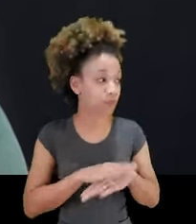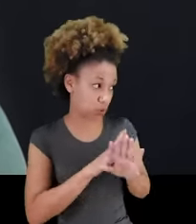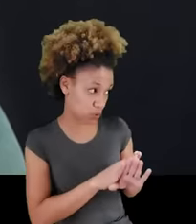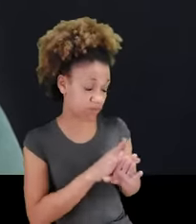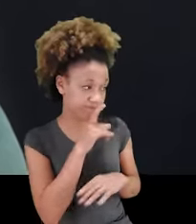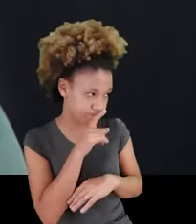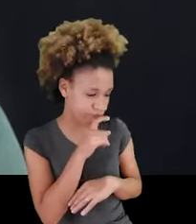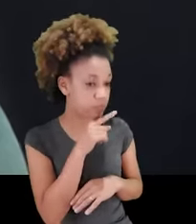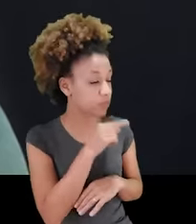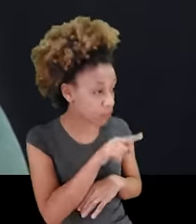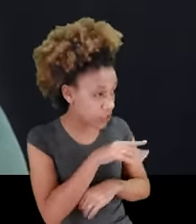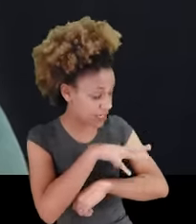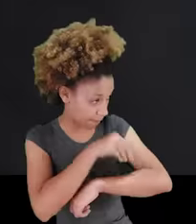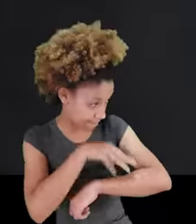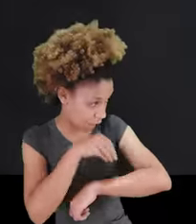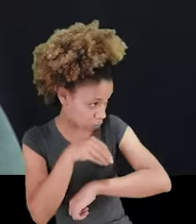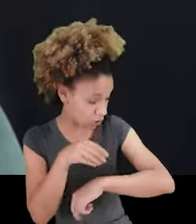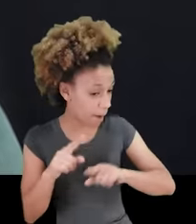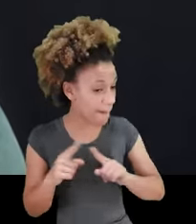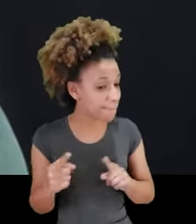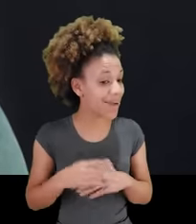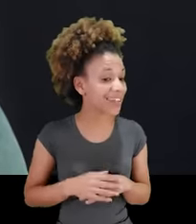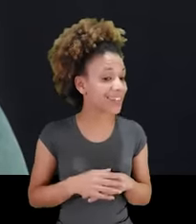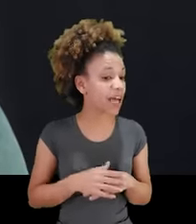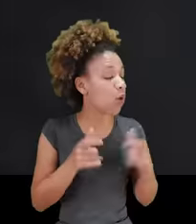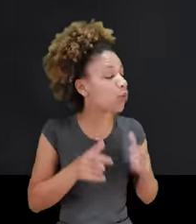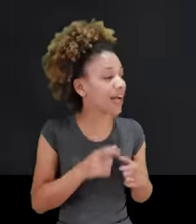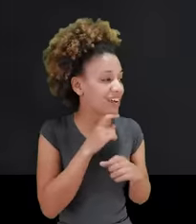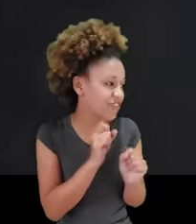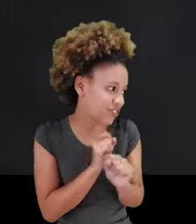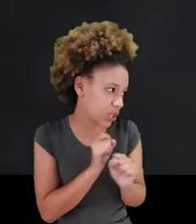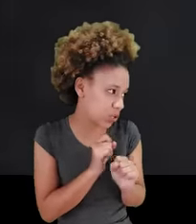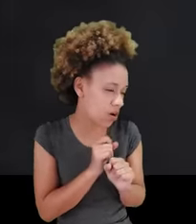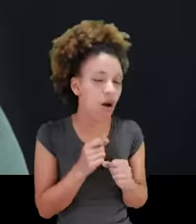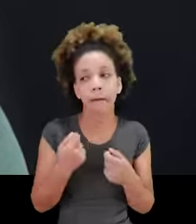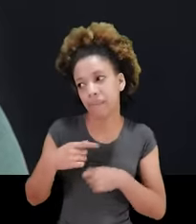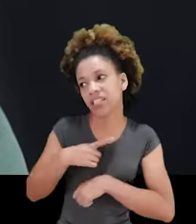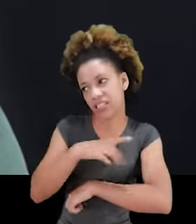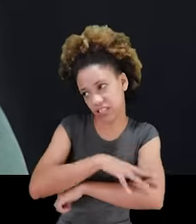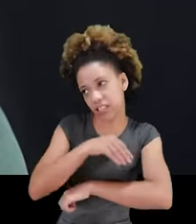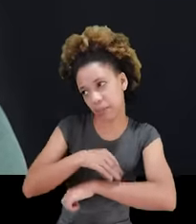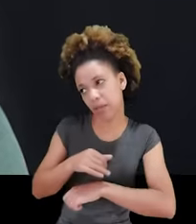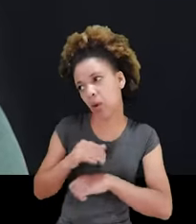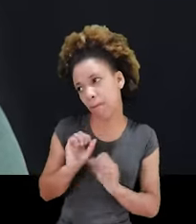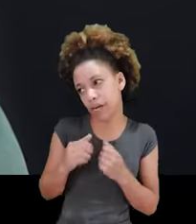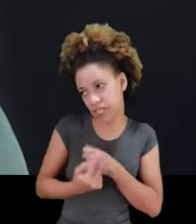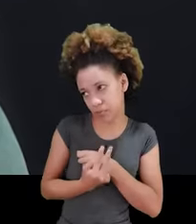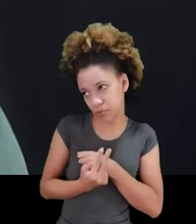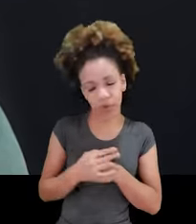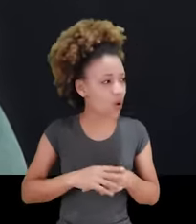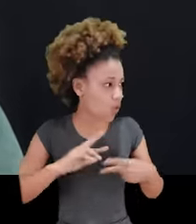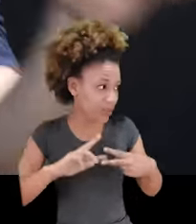o seguinte: vocês são peludos, mas vocês moram num lugar mais frio. Temos de ter pelo para. O DNA